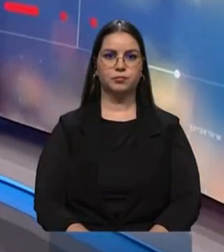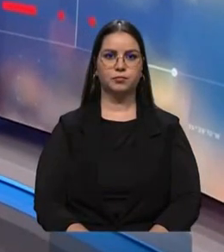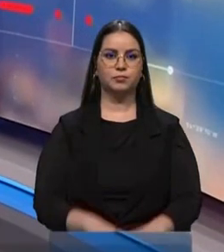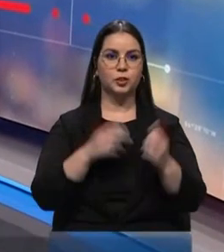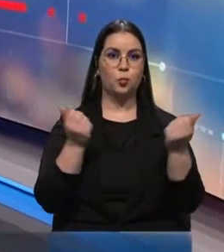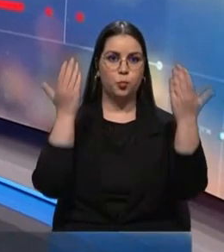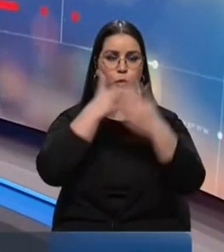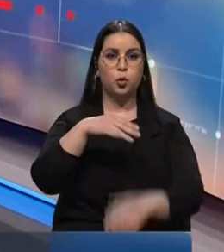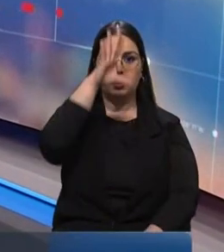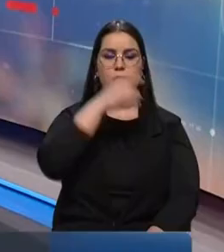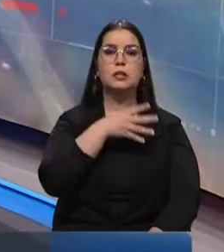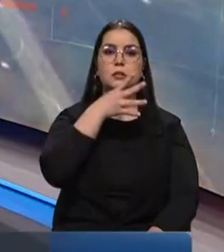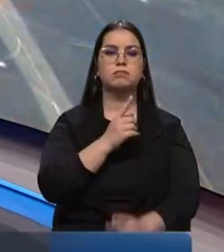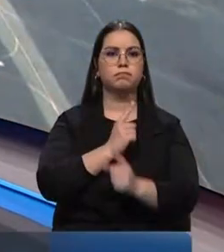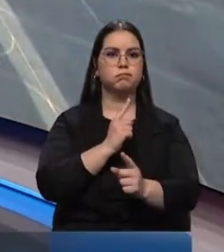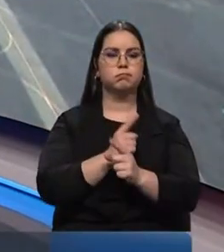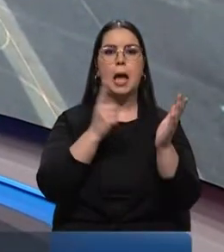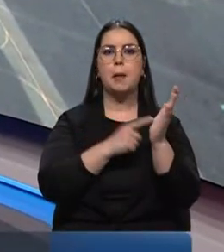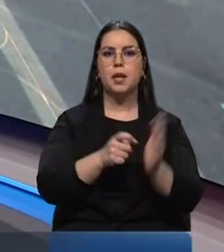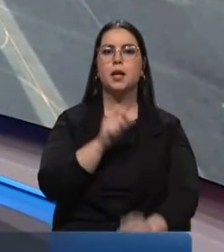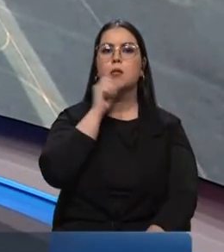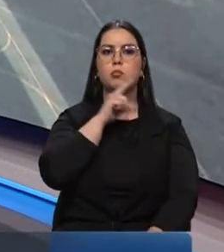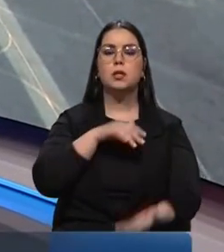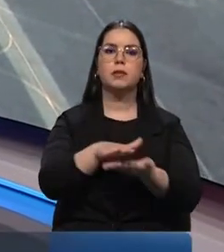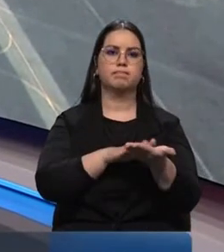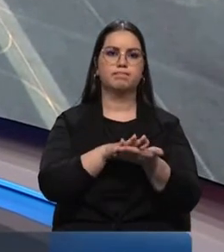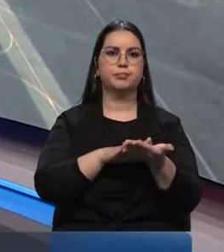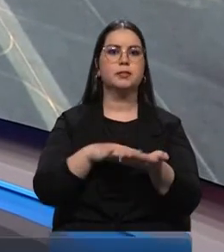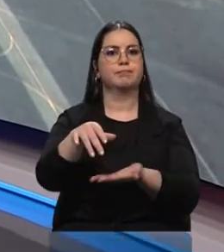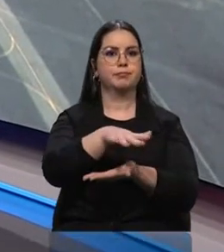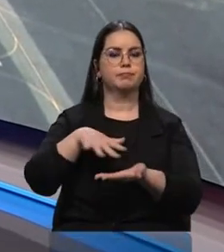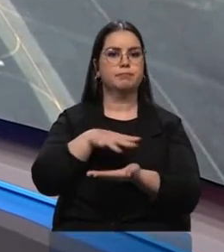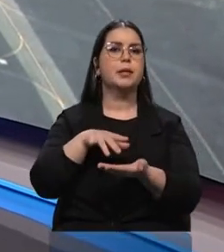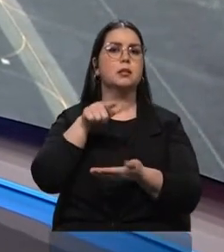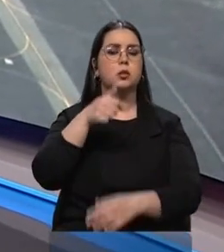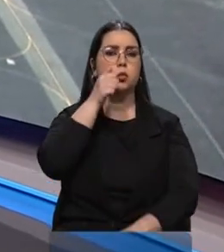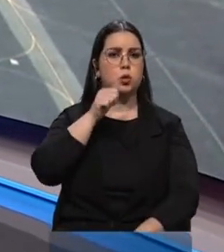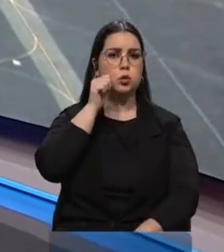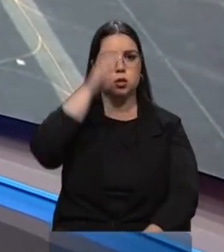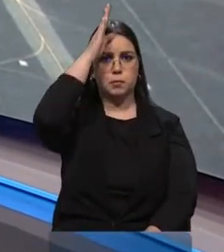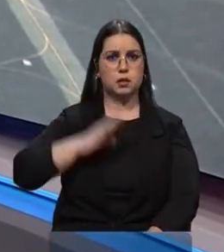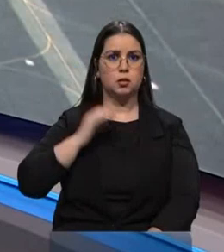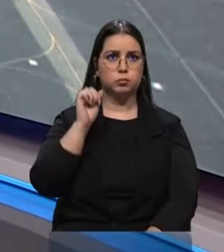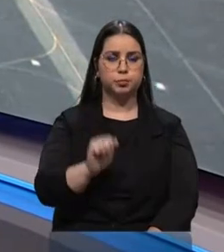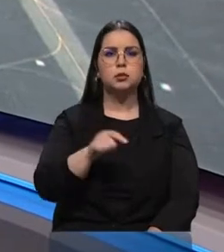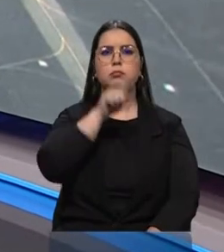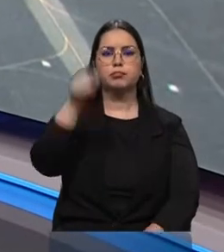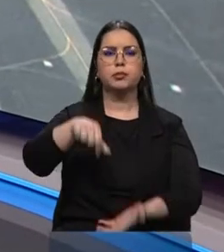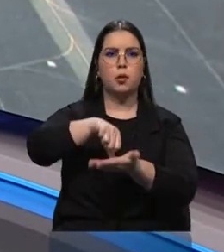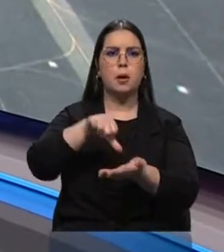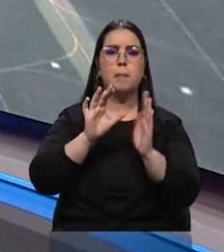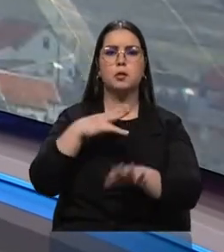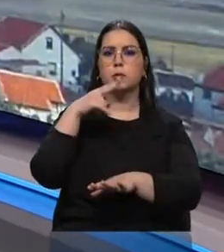Boa noite. O governo admite que os Estados Unidos podem usar a base das Lajes para atacar o Irão sem que Portugal tenha que ser